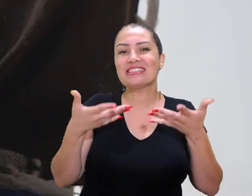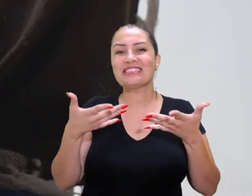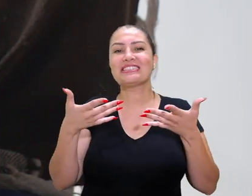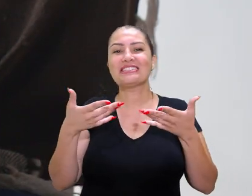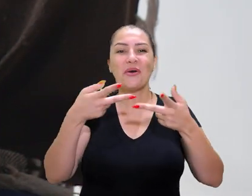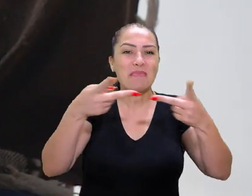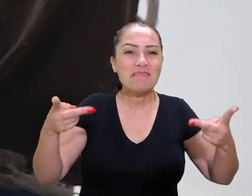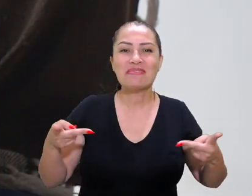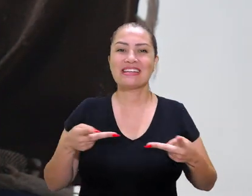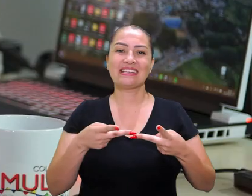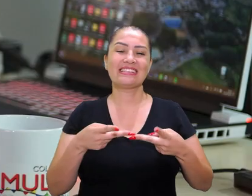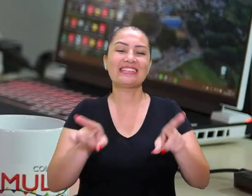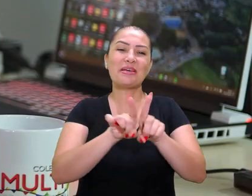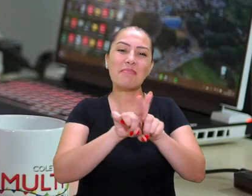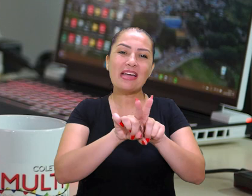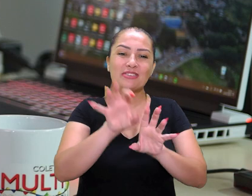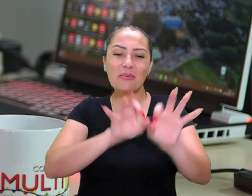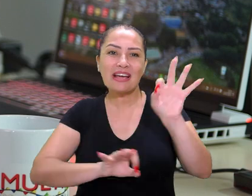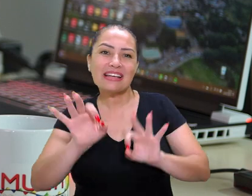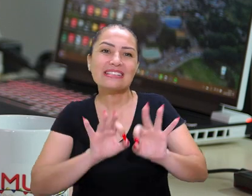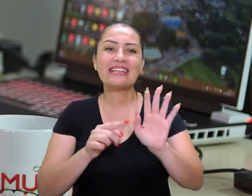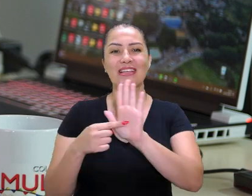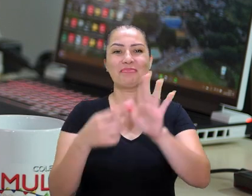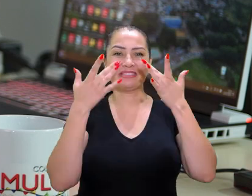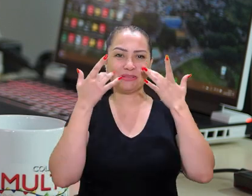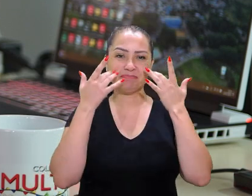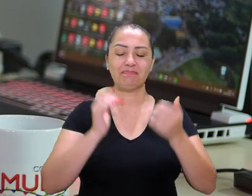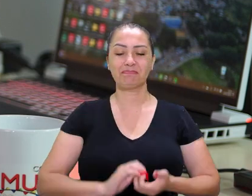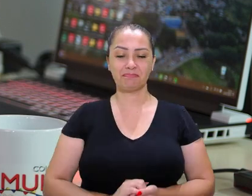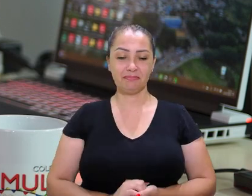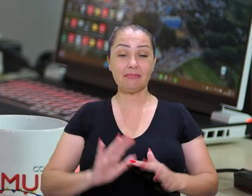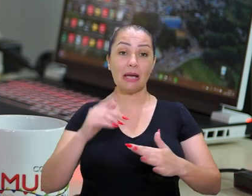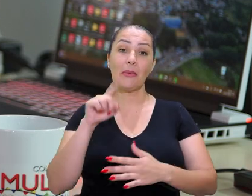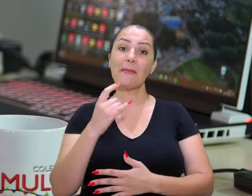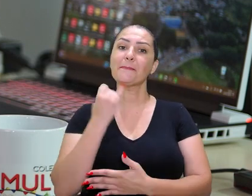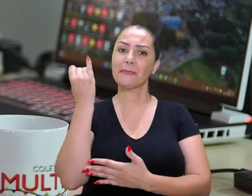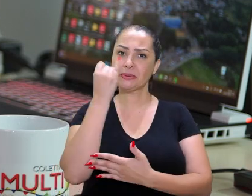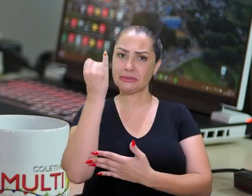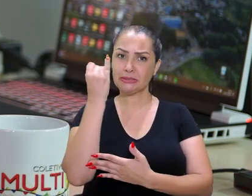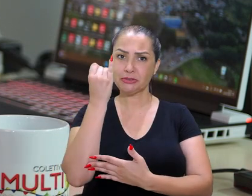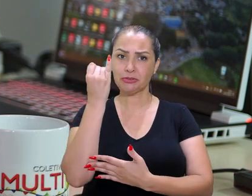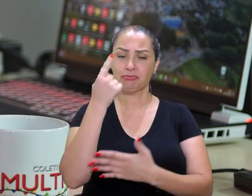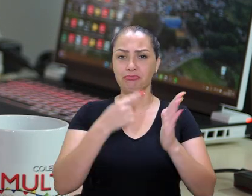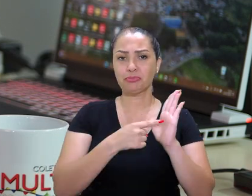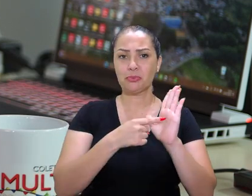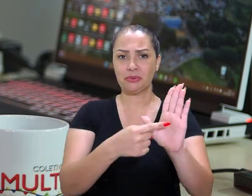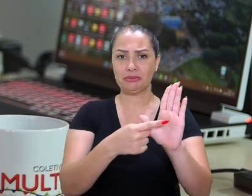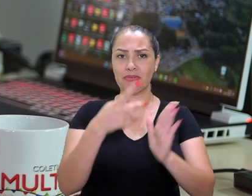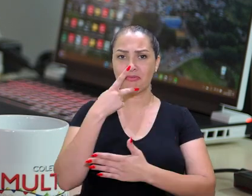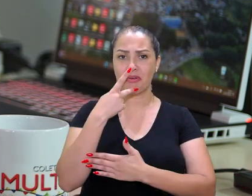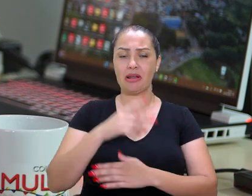de ter montado um espetáculo. É importante a gente destacar, né, que a gente esteve ali no espaço do